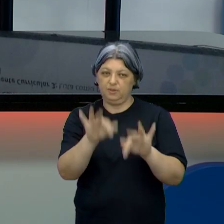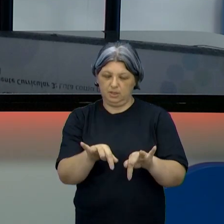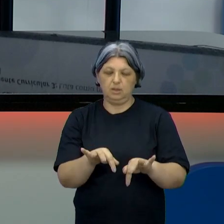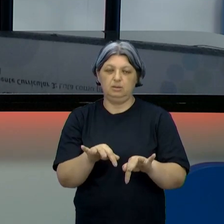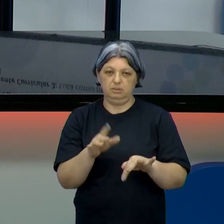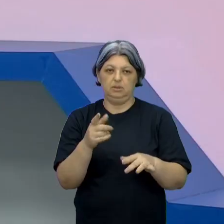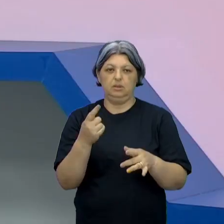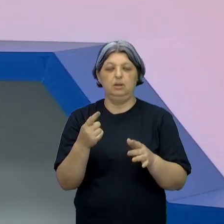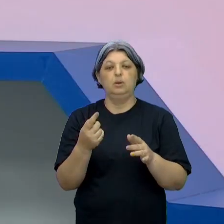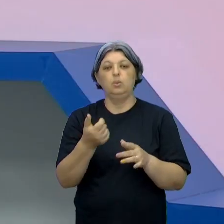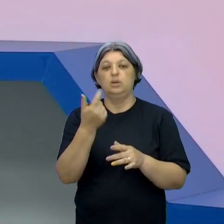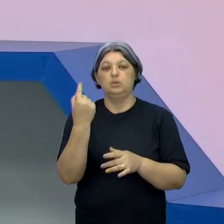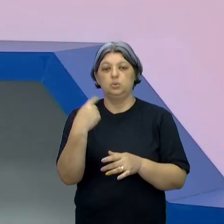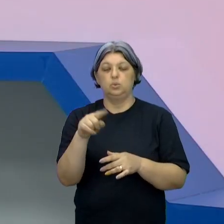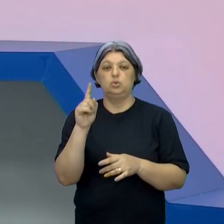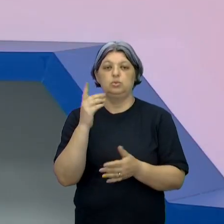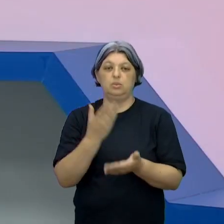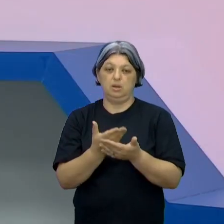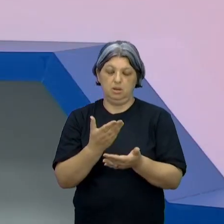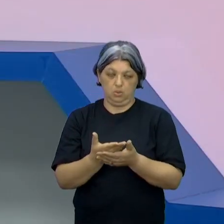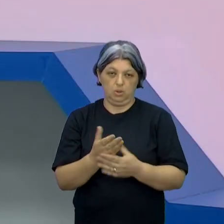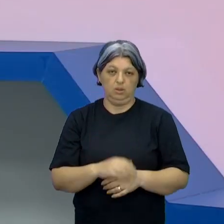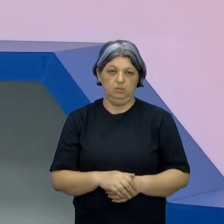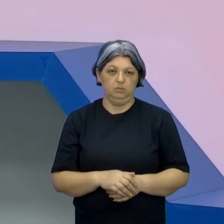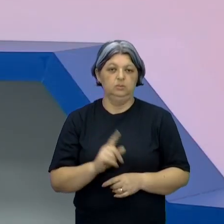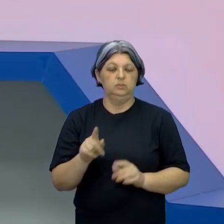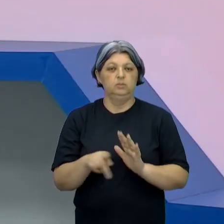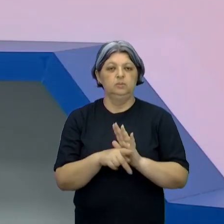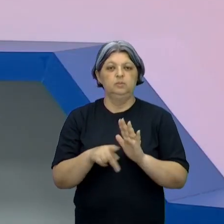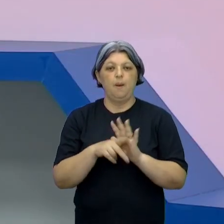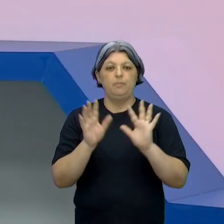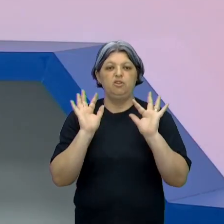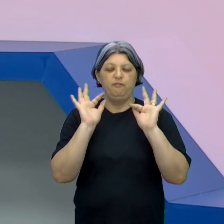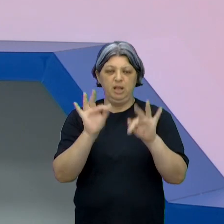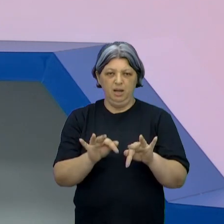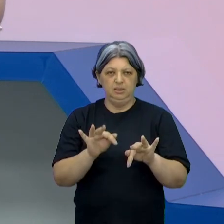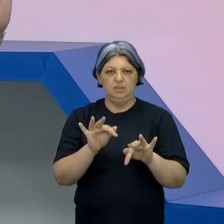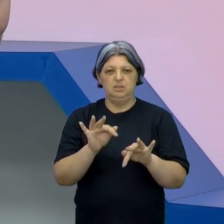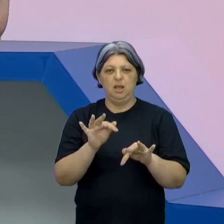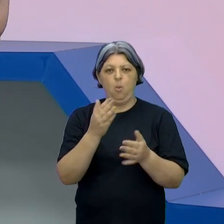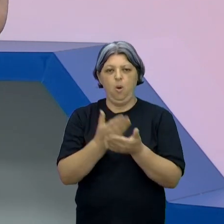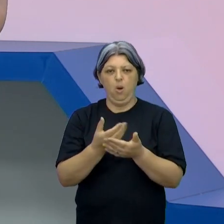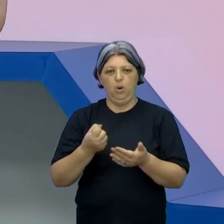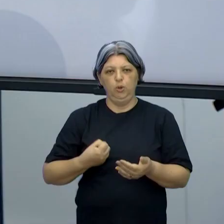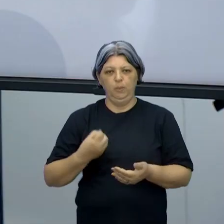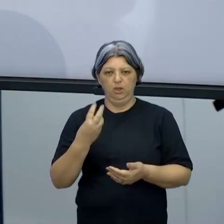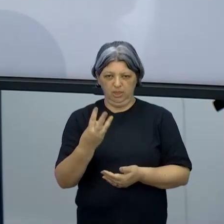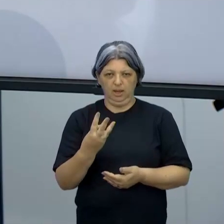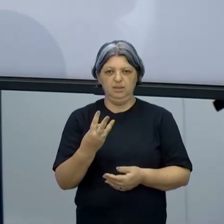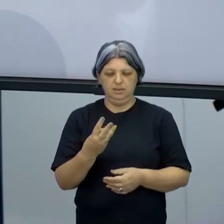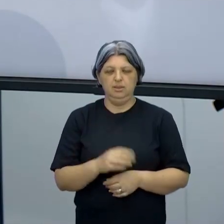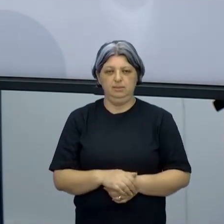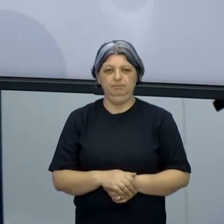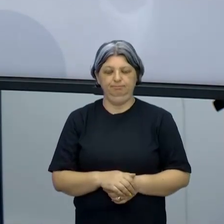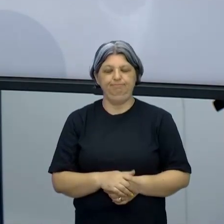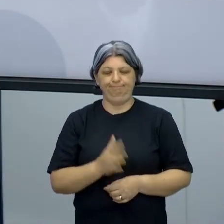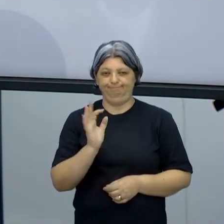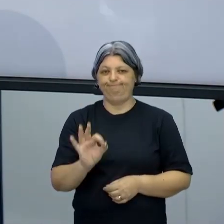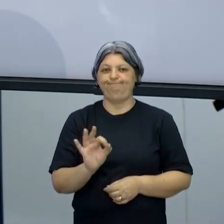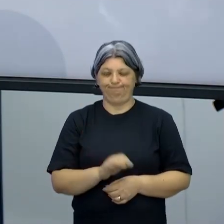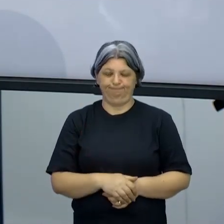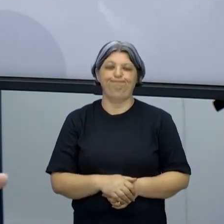de desenvolvimento, a próxima aula nossa é de sistematização, aula 3 terminou. Exatamente. Então, estamos naquele